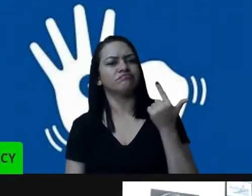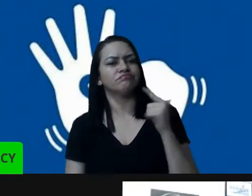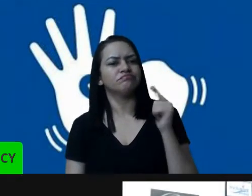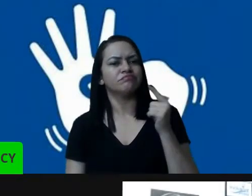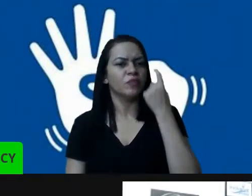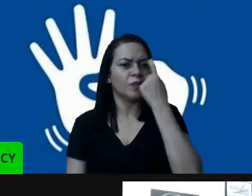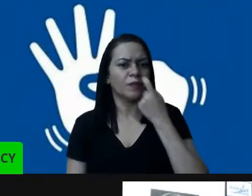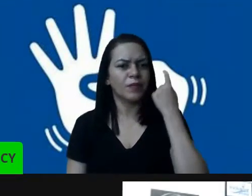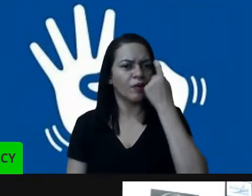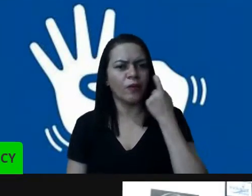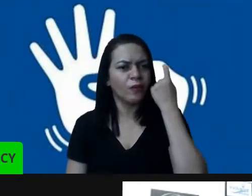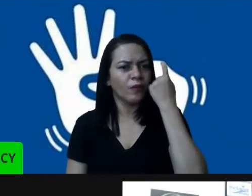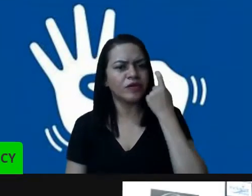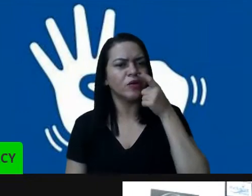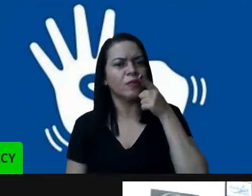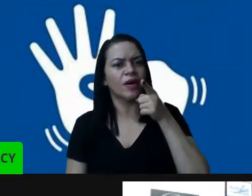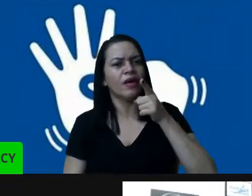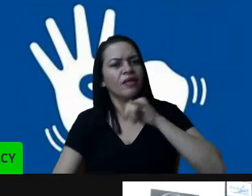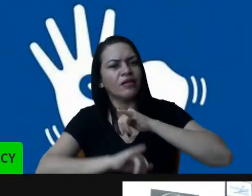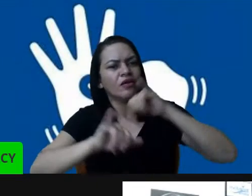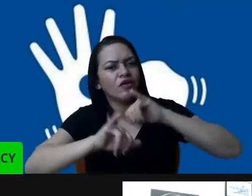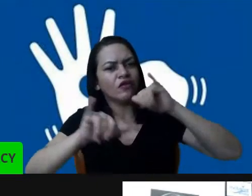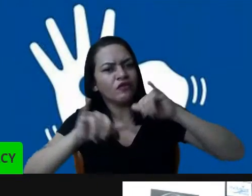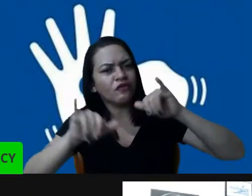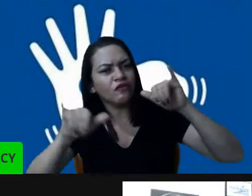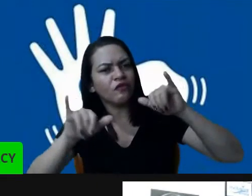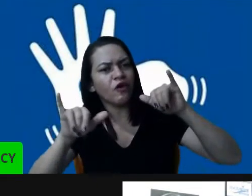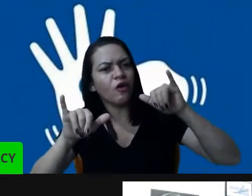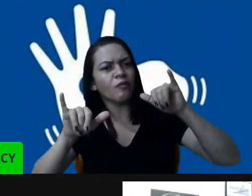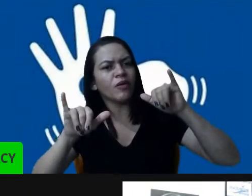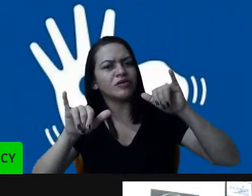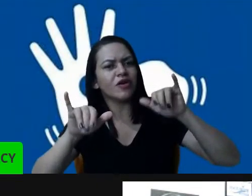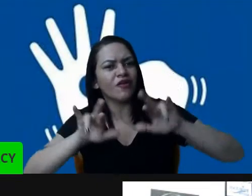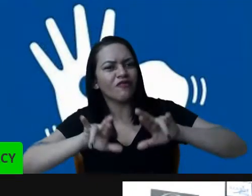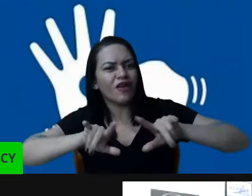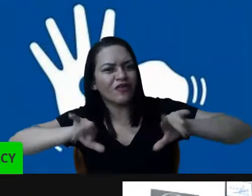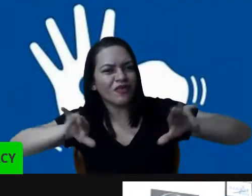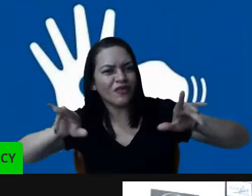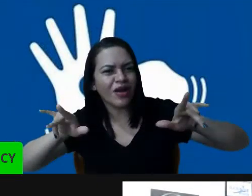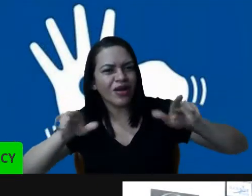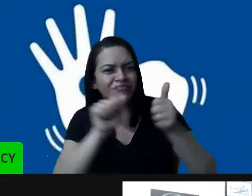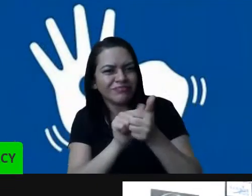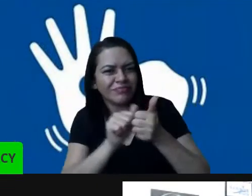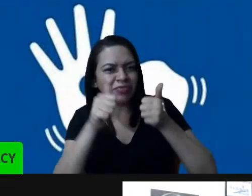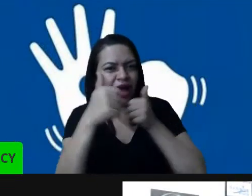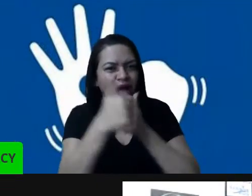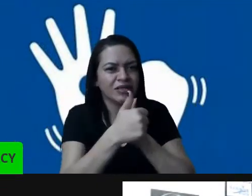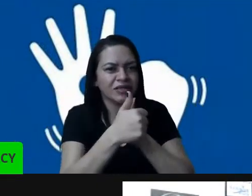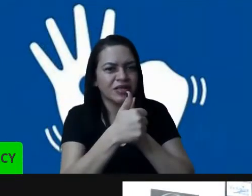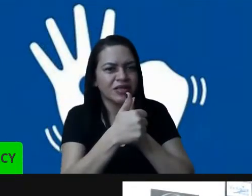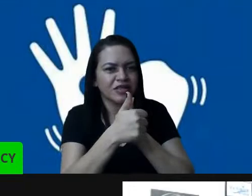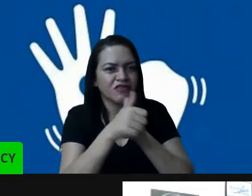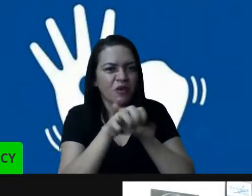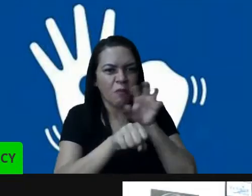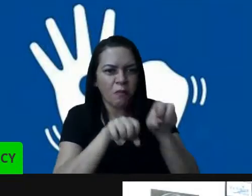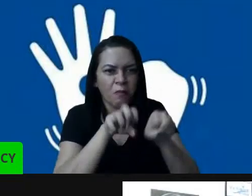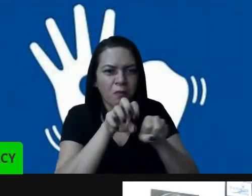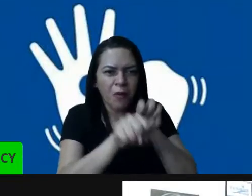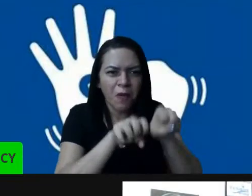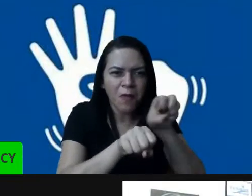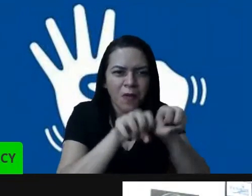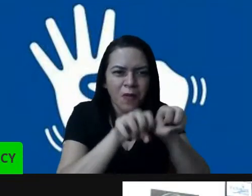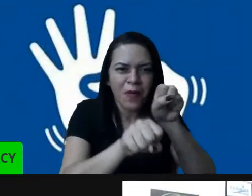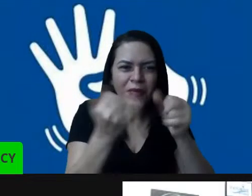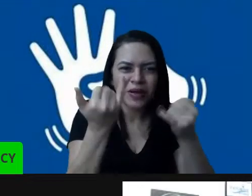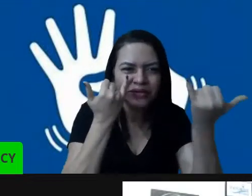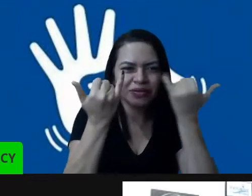que essas informações estejam em múltiplos formatos acessíveis. E aí, quando a gente fala de mídia social, a